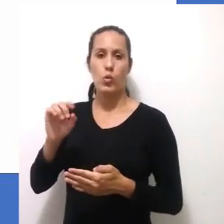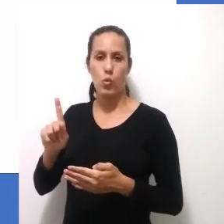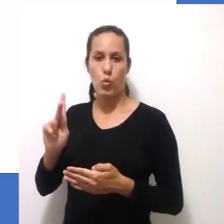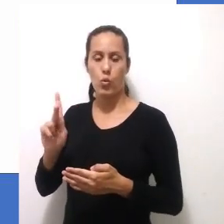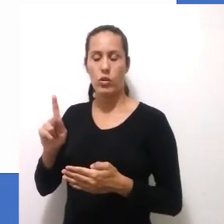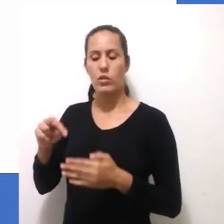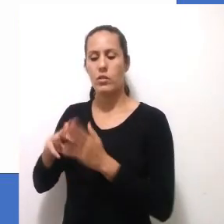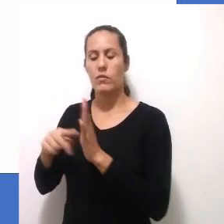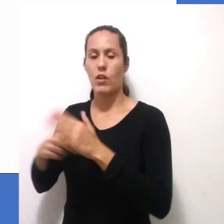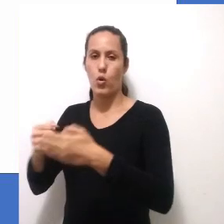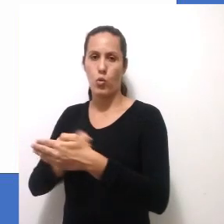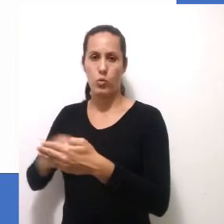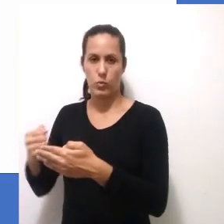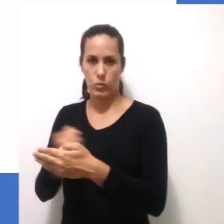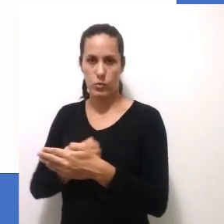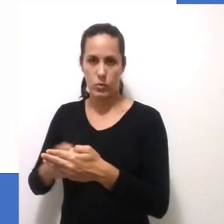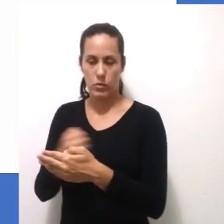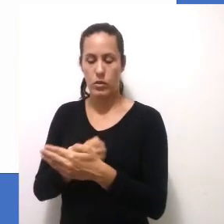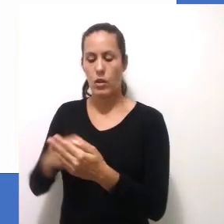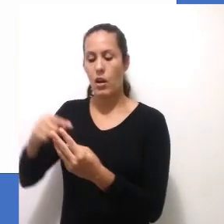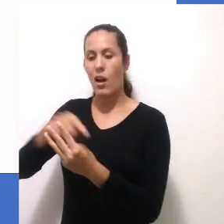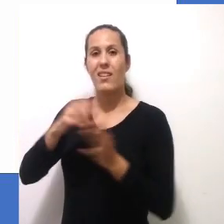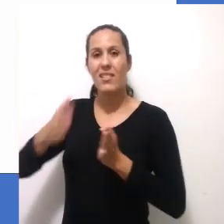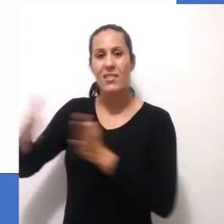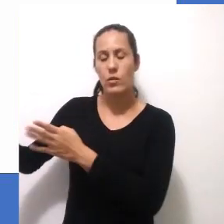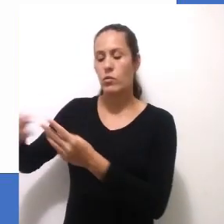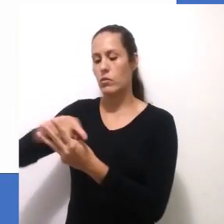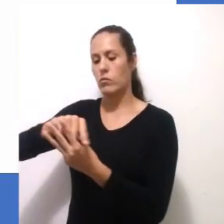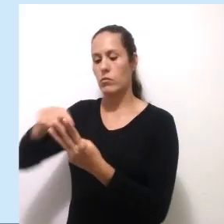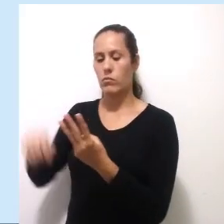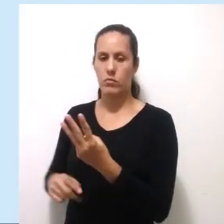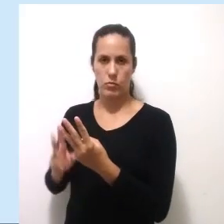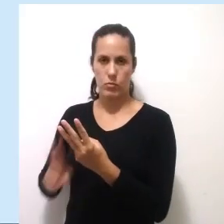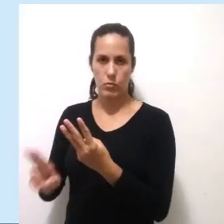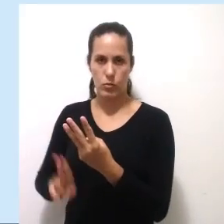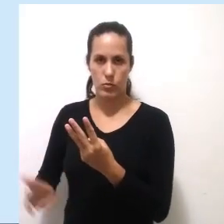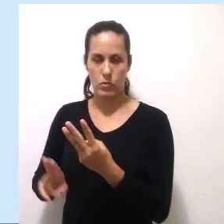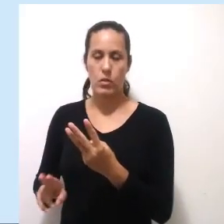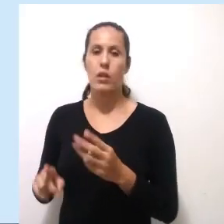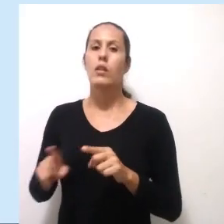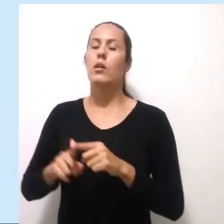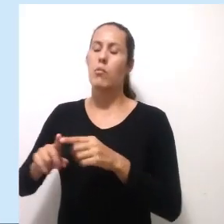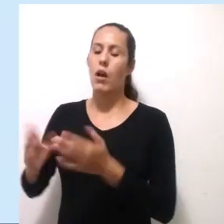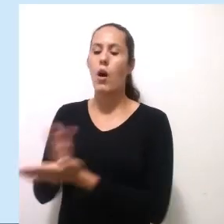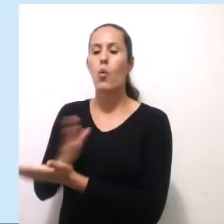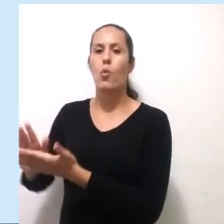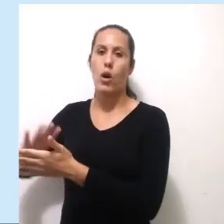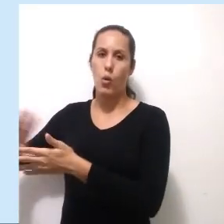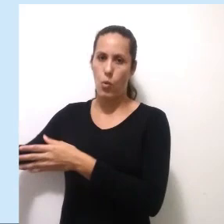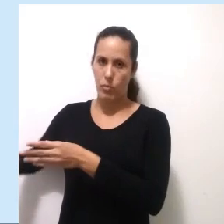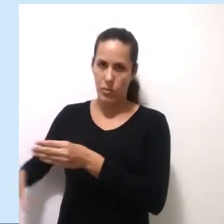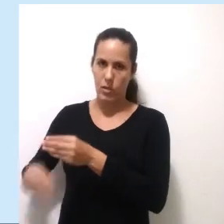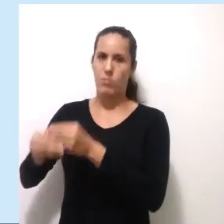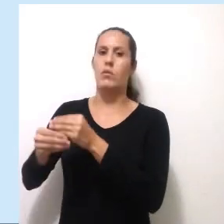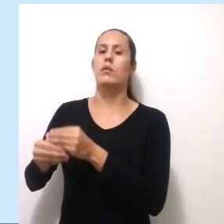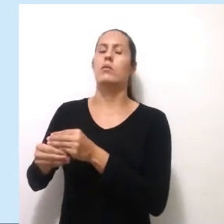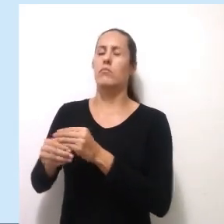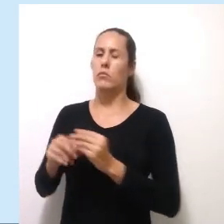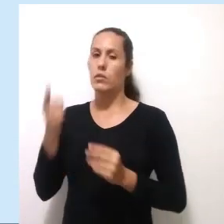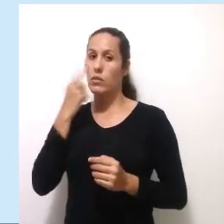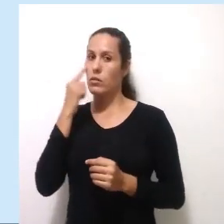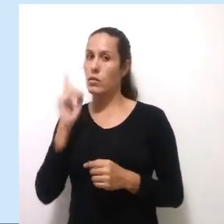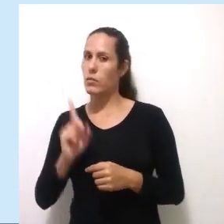E na sequência eu também vou usar os três primeiros. No entanto, nós também temos complementos que a gente vai ver